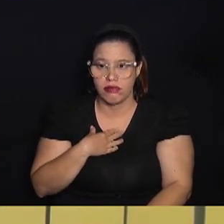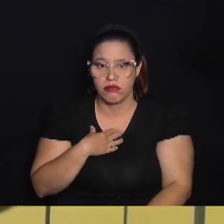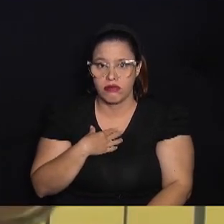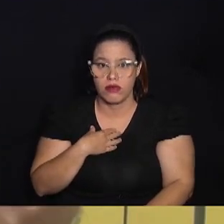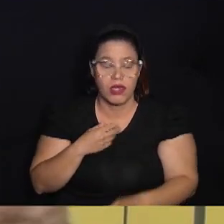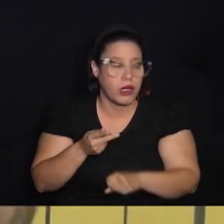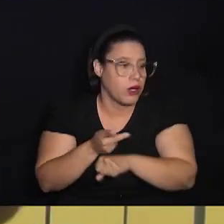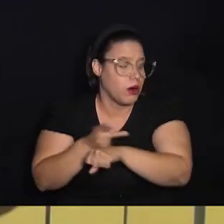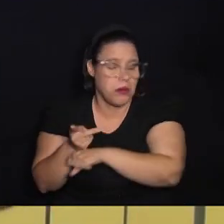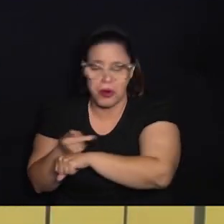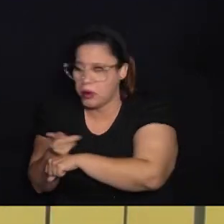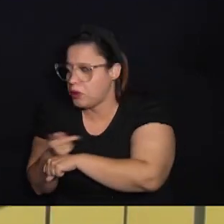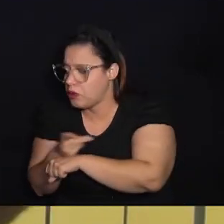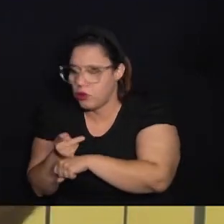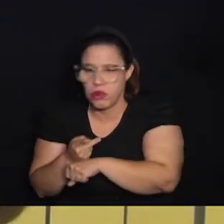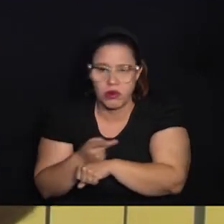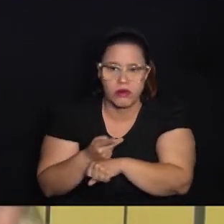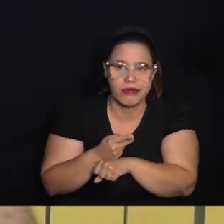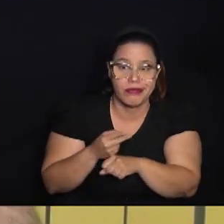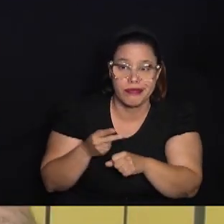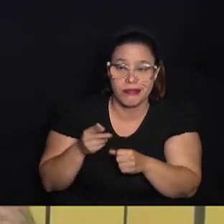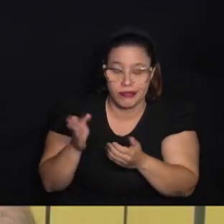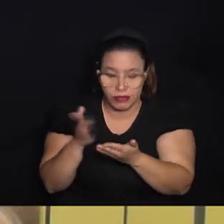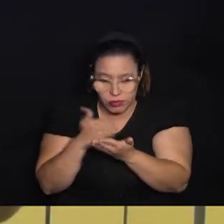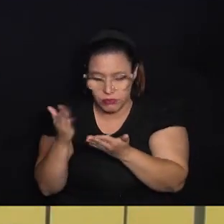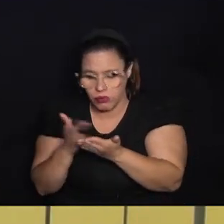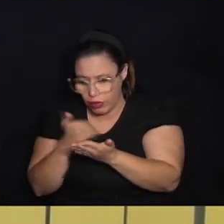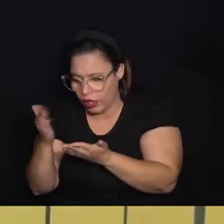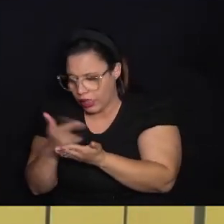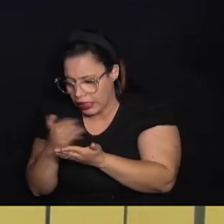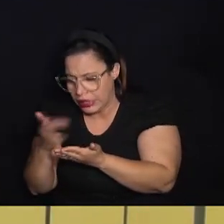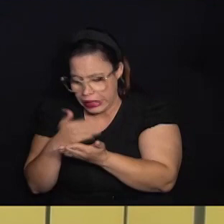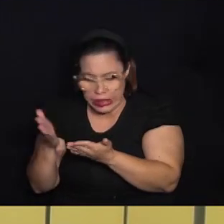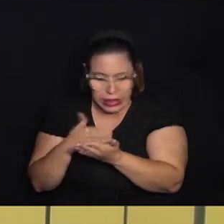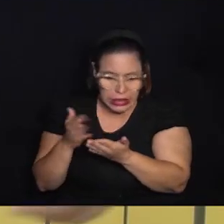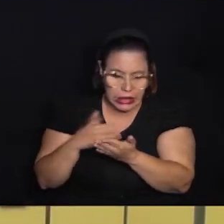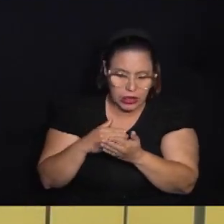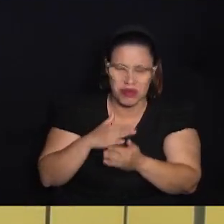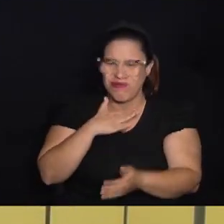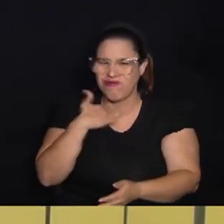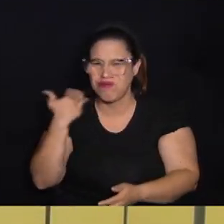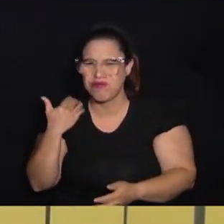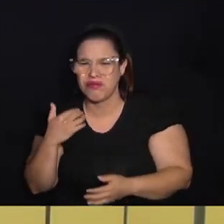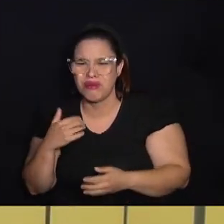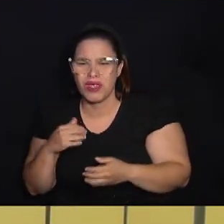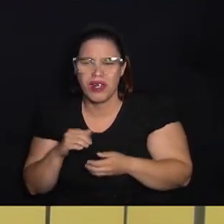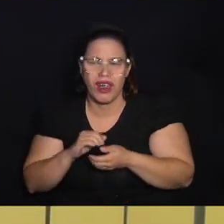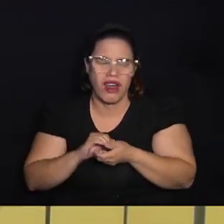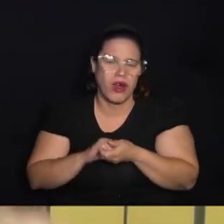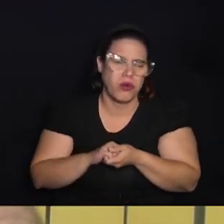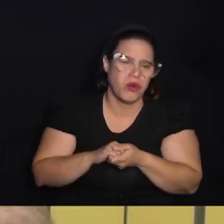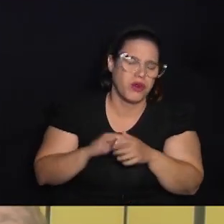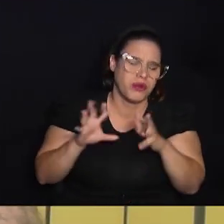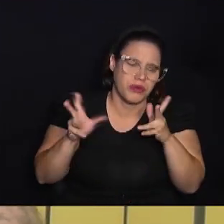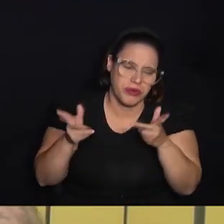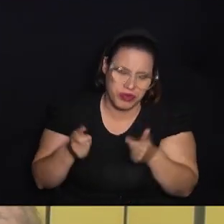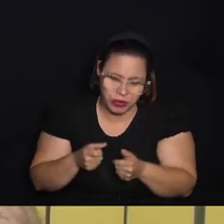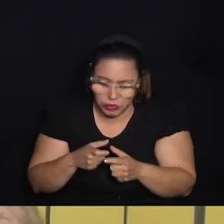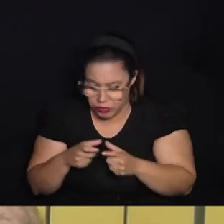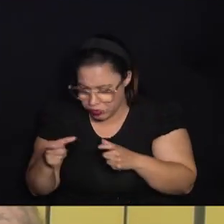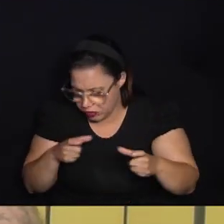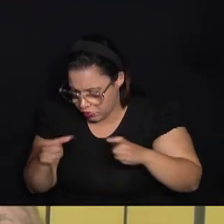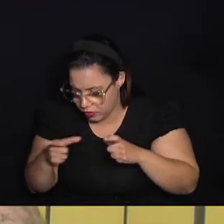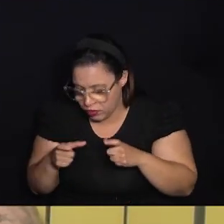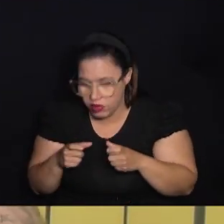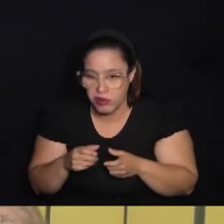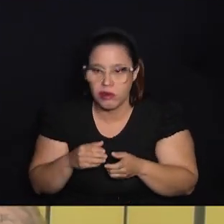procurando e lendo e consumindo o conteúdo ligado a isso a morte ao insólito em todas as direções E aí